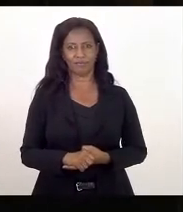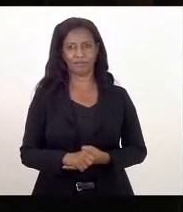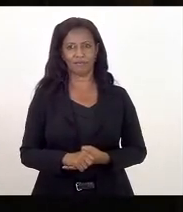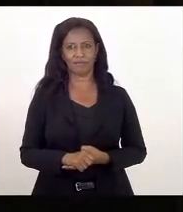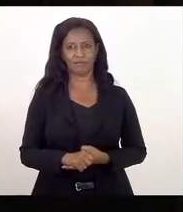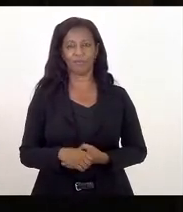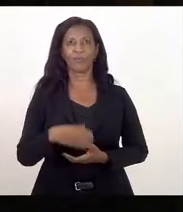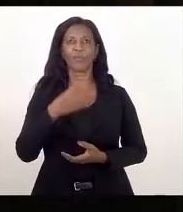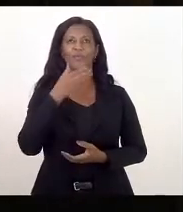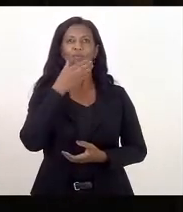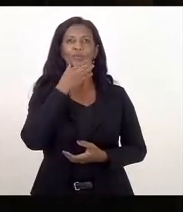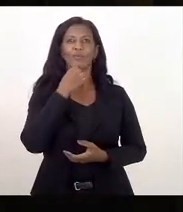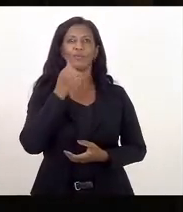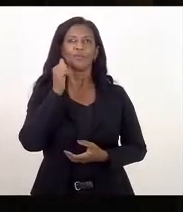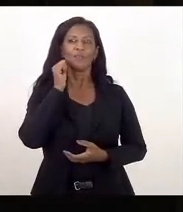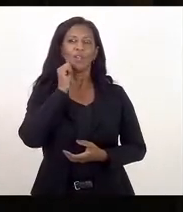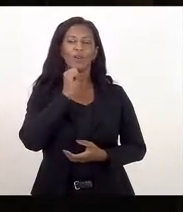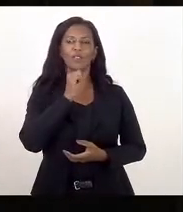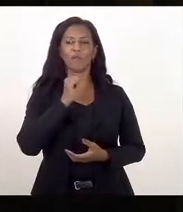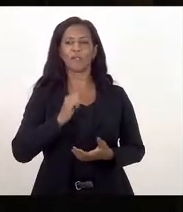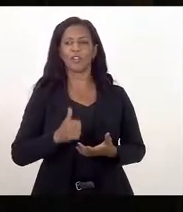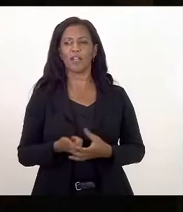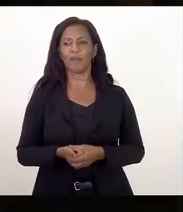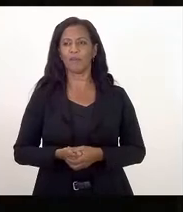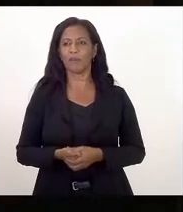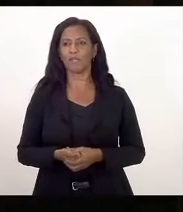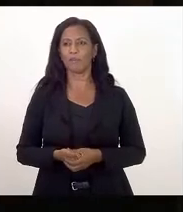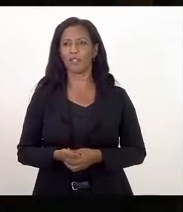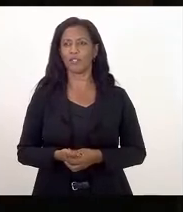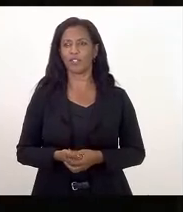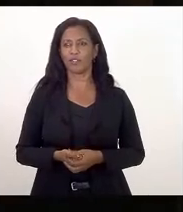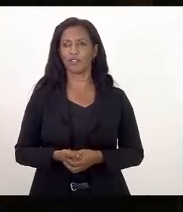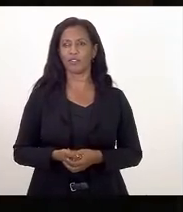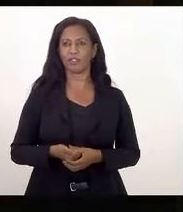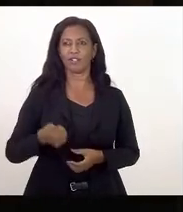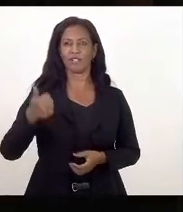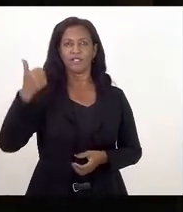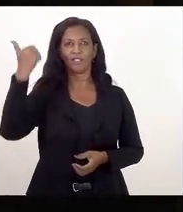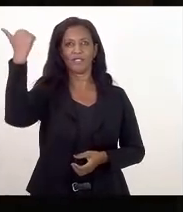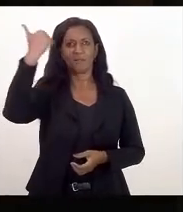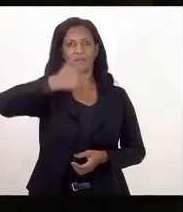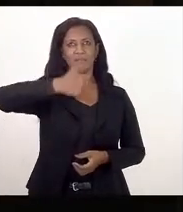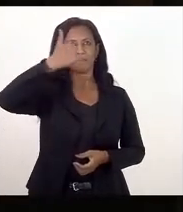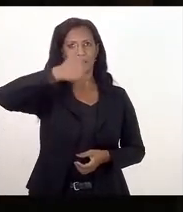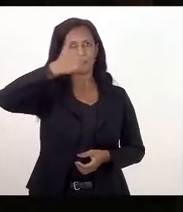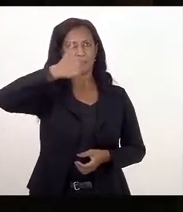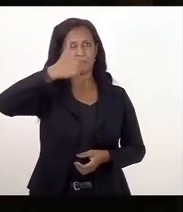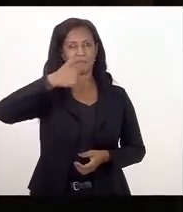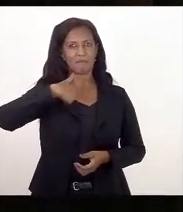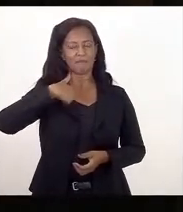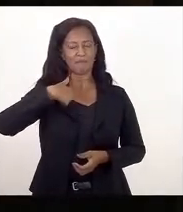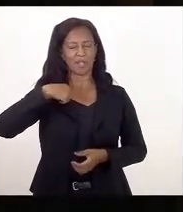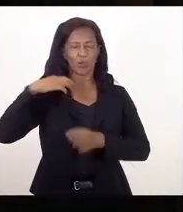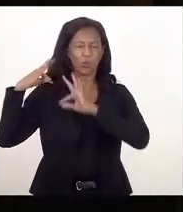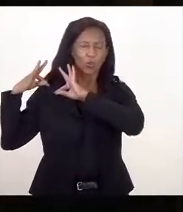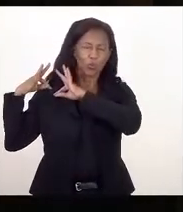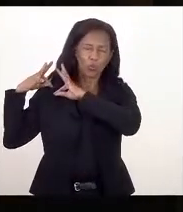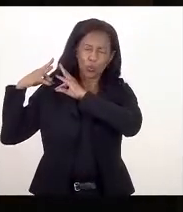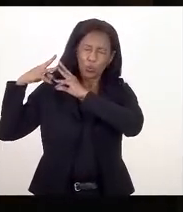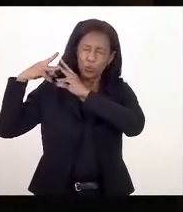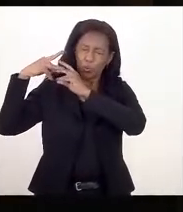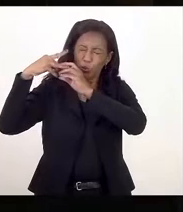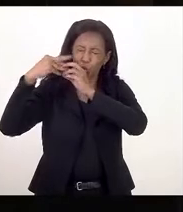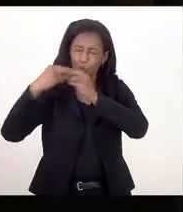quero aqui, vou ser rápido, primeiro porque eu subscrevo tudo o que foi dito até